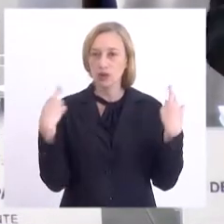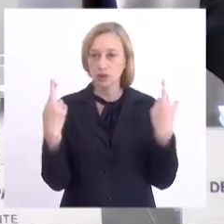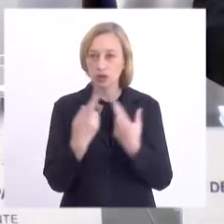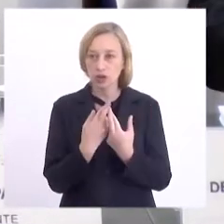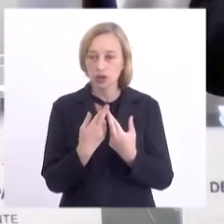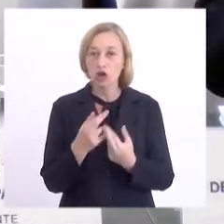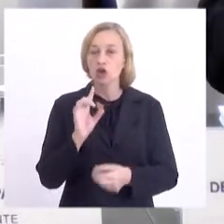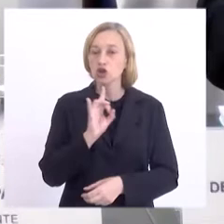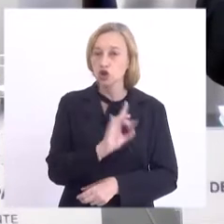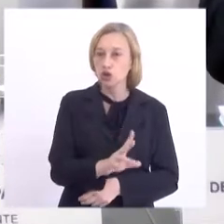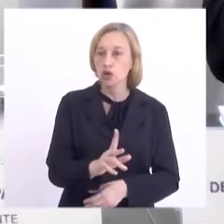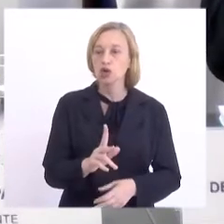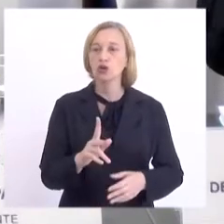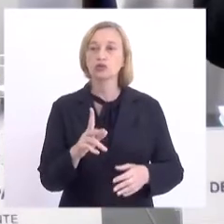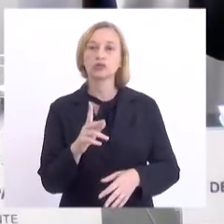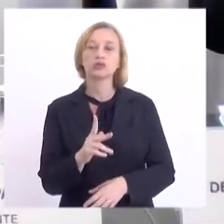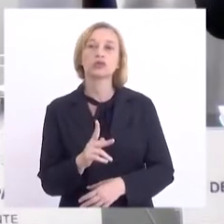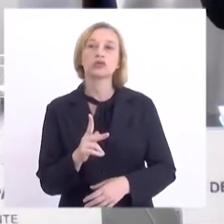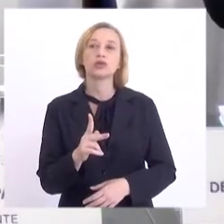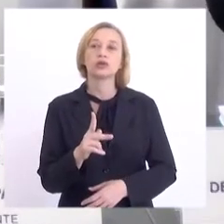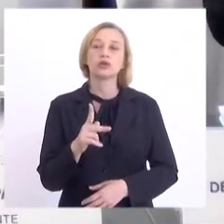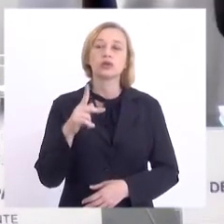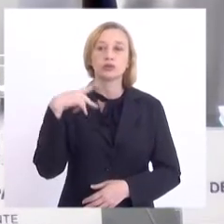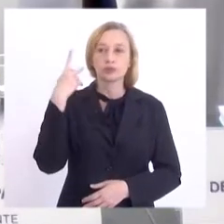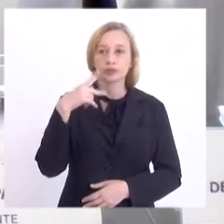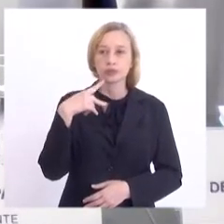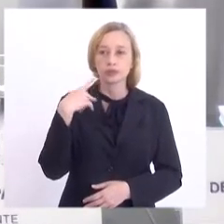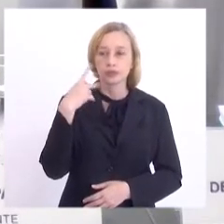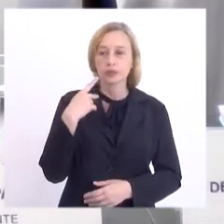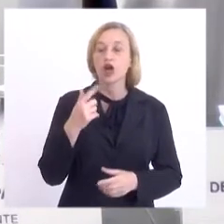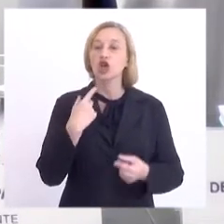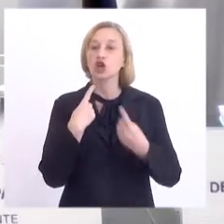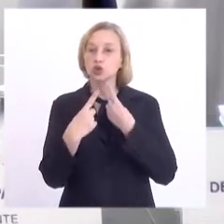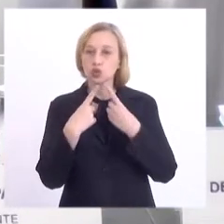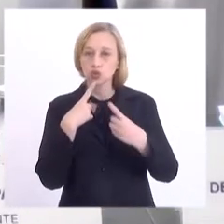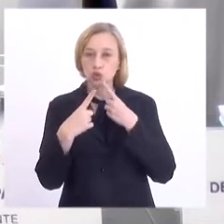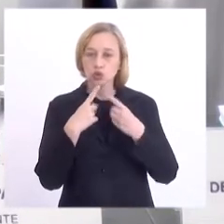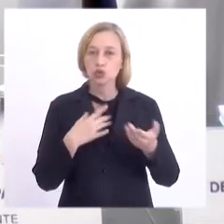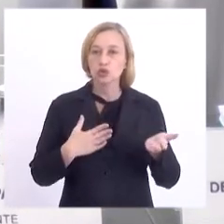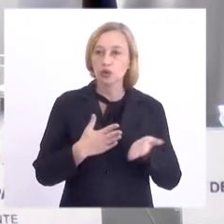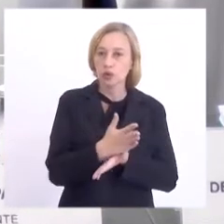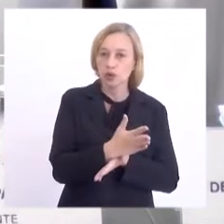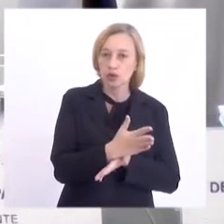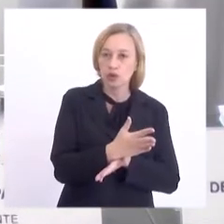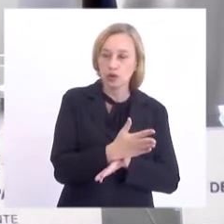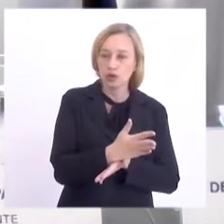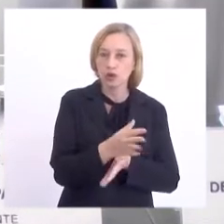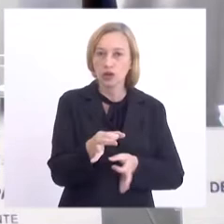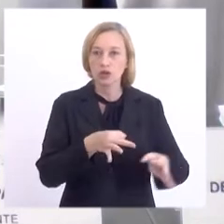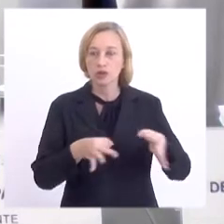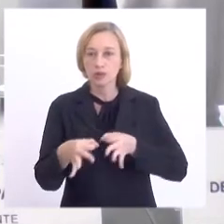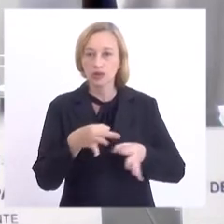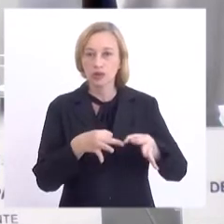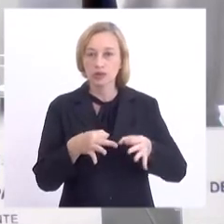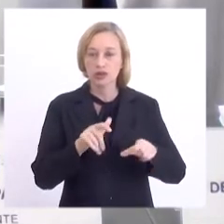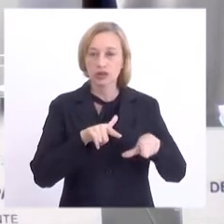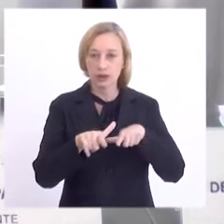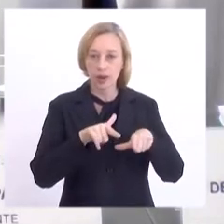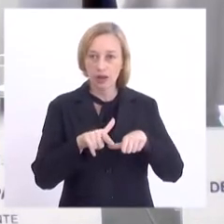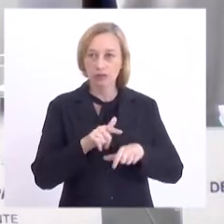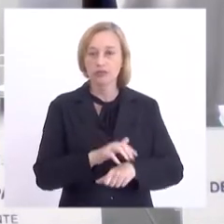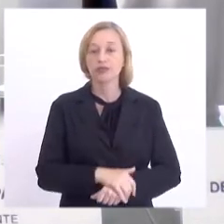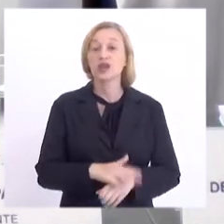só dos parlamentares e discutimos aprovamos um plano de trabalho